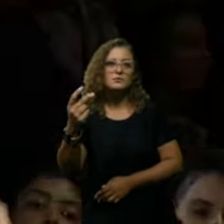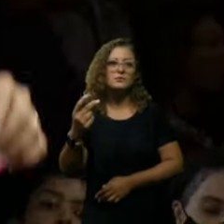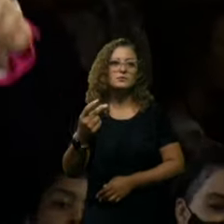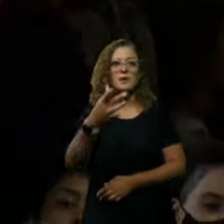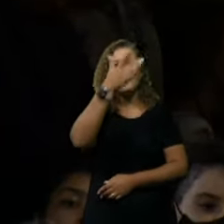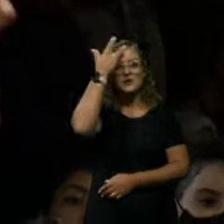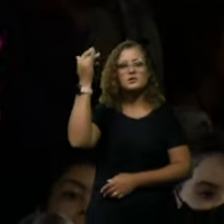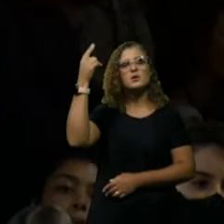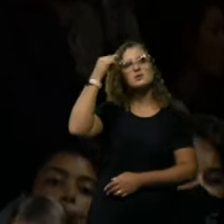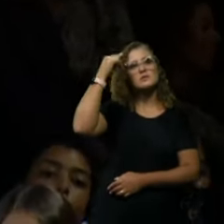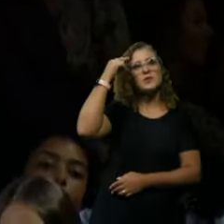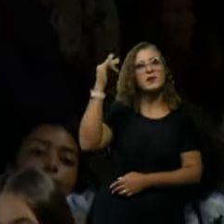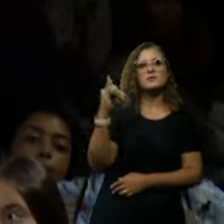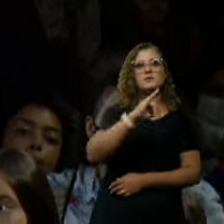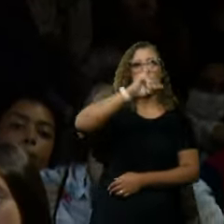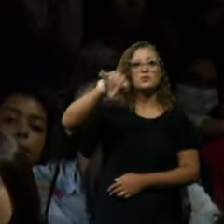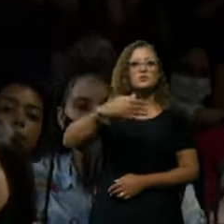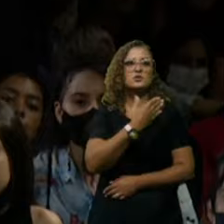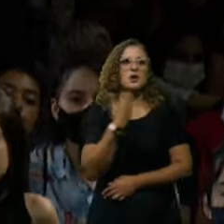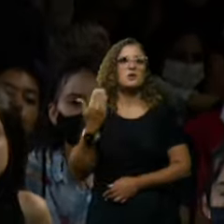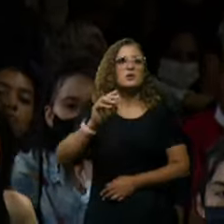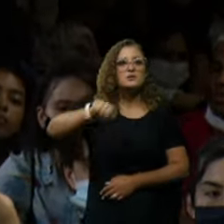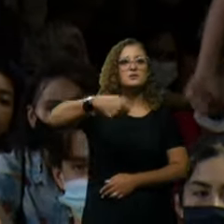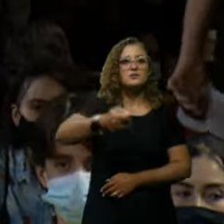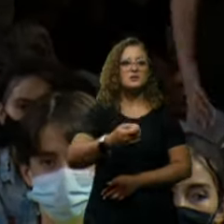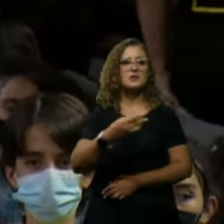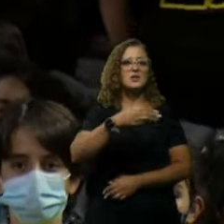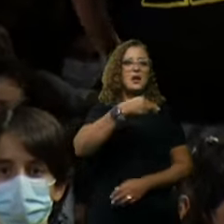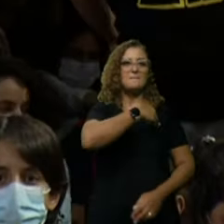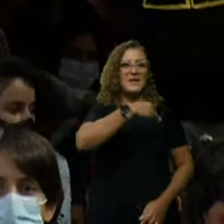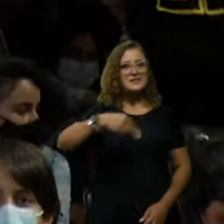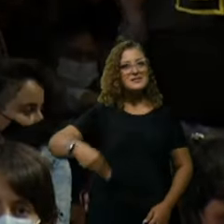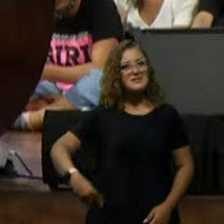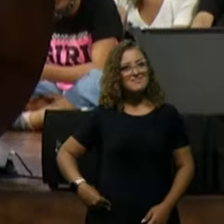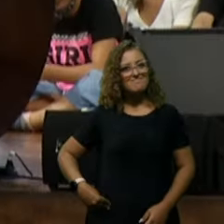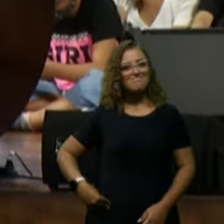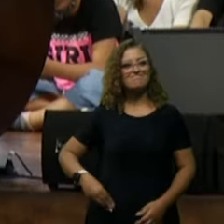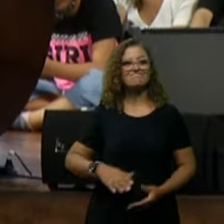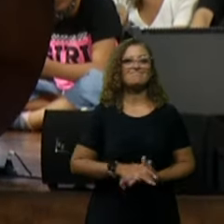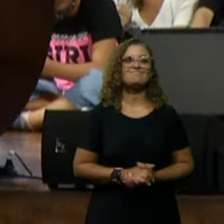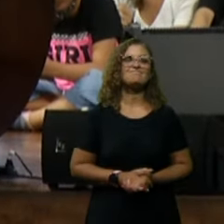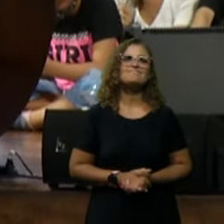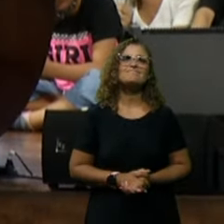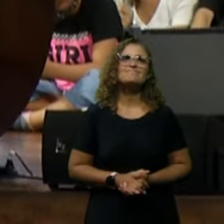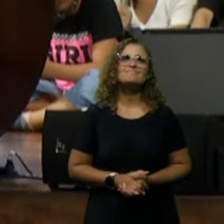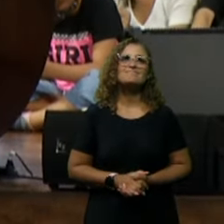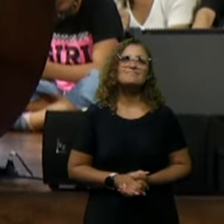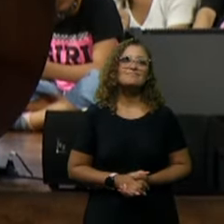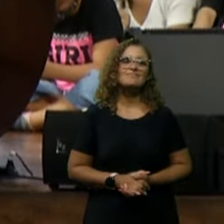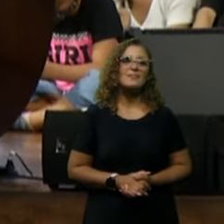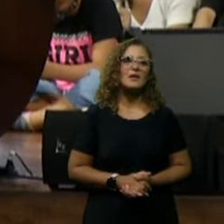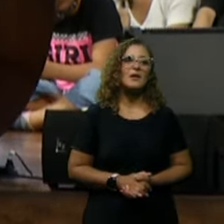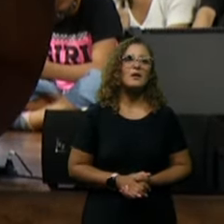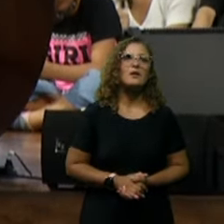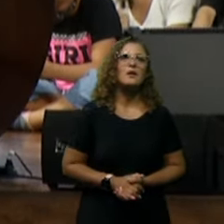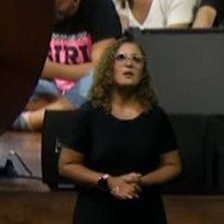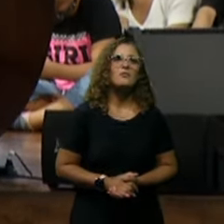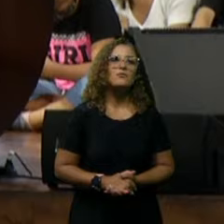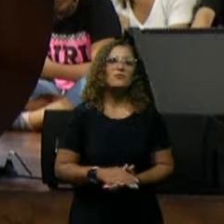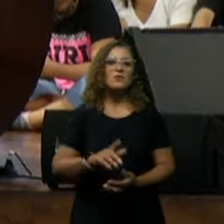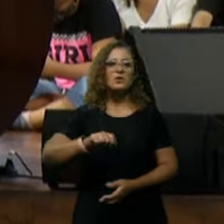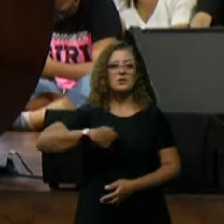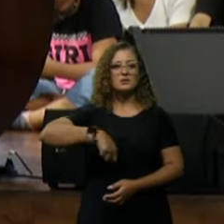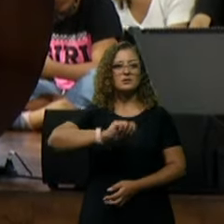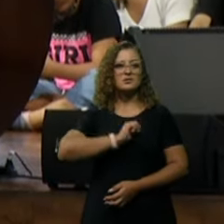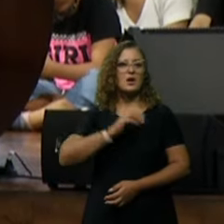falou a verdade não mente o dizendo não sou mas por que que pensavam tu estás nesse deserto deserto lotado cheio de poder e autoridade tô te